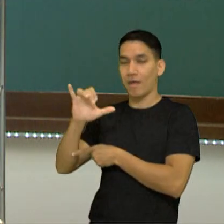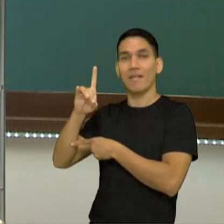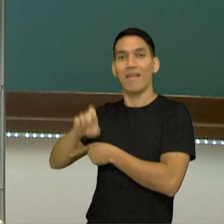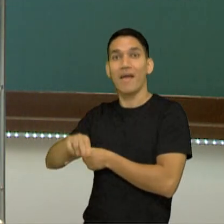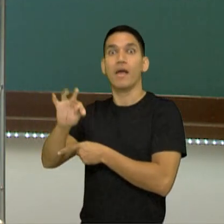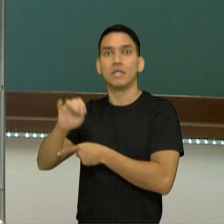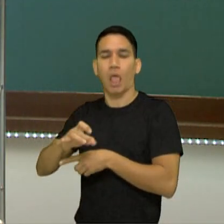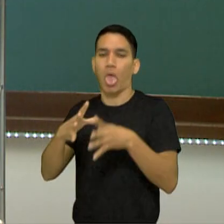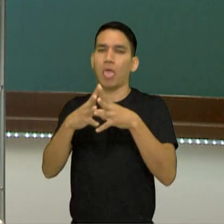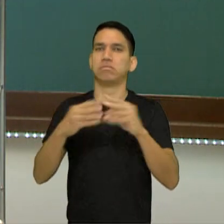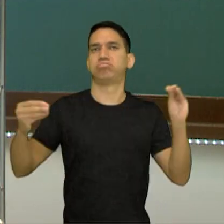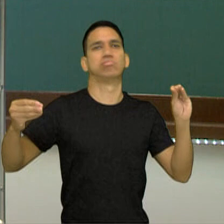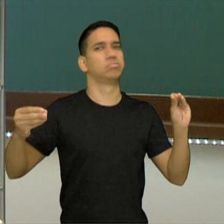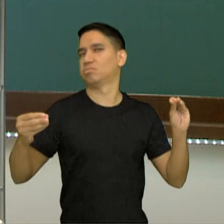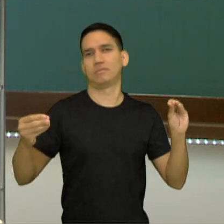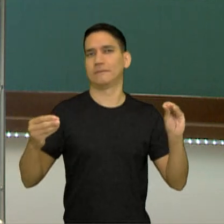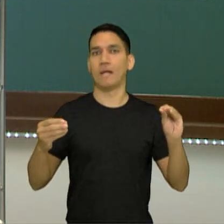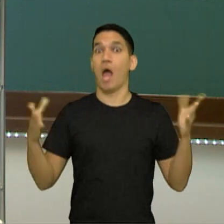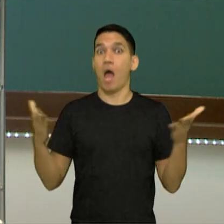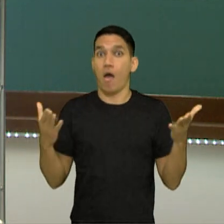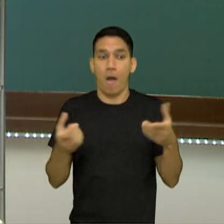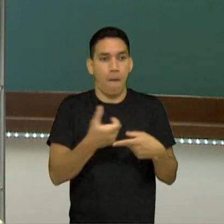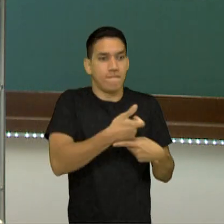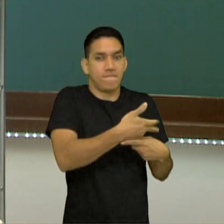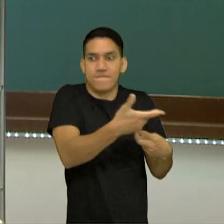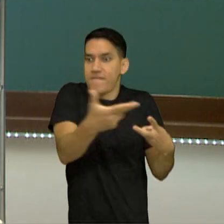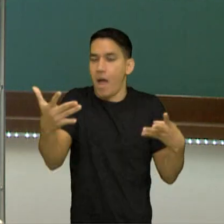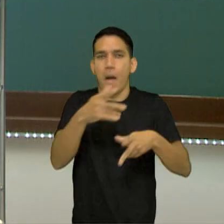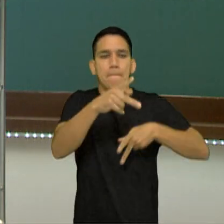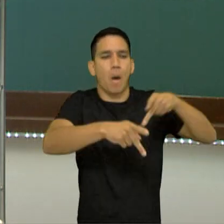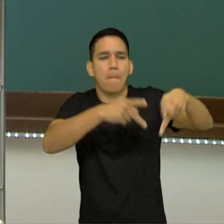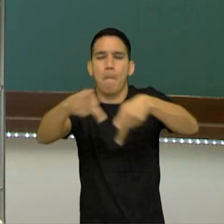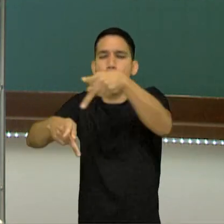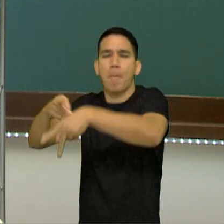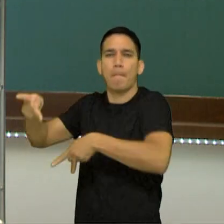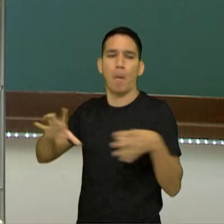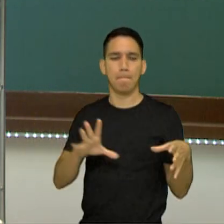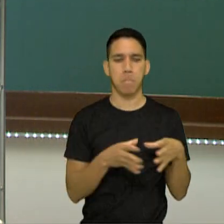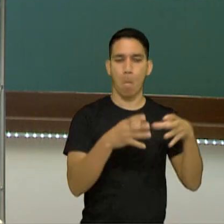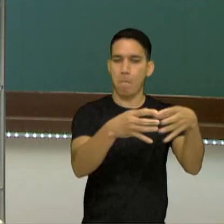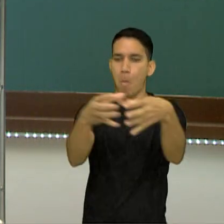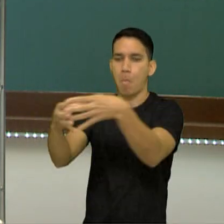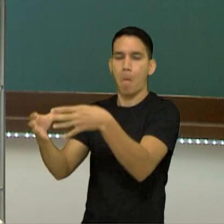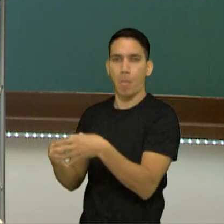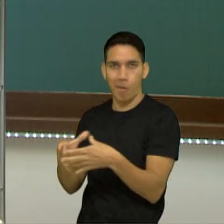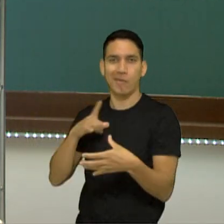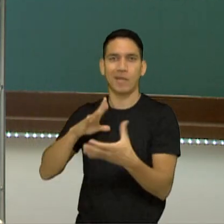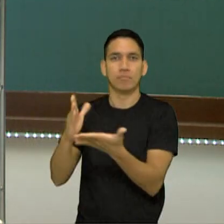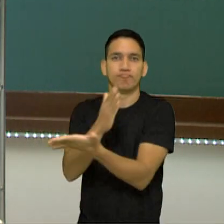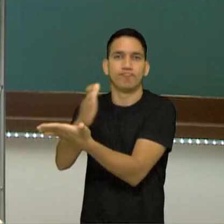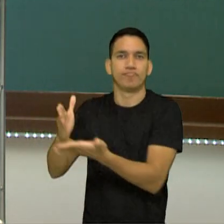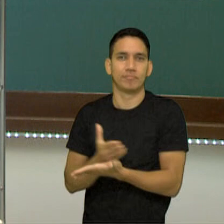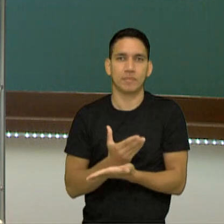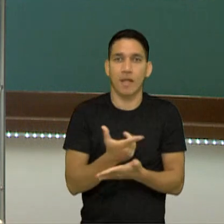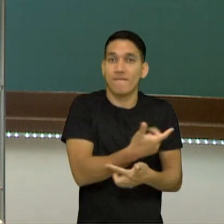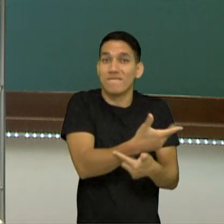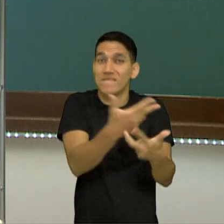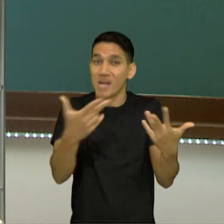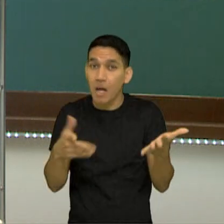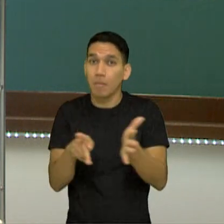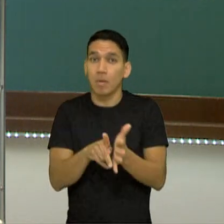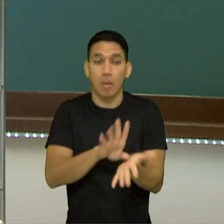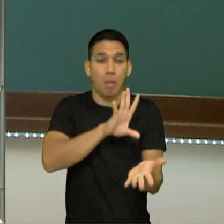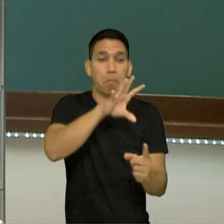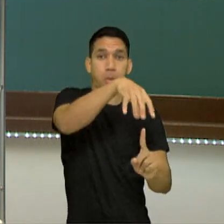de existir. Agora a gente vai ter vários povos ali no Ocidente, vão se dividir de vários reinos